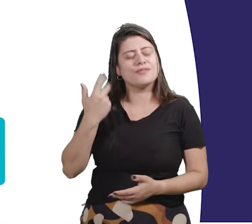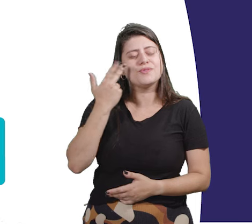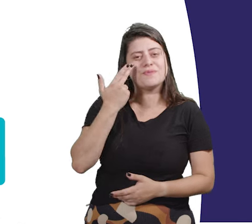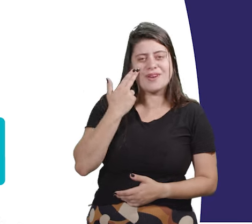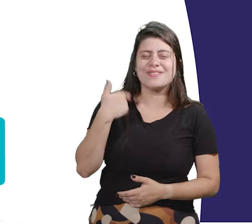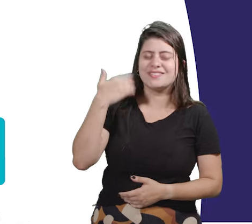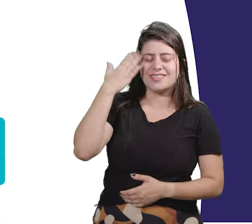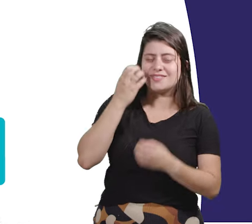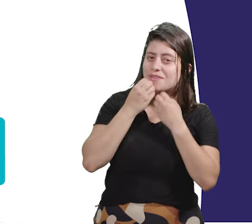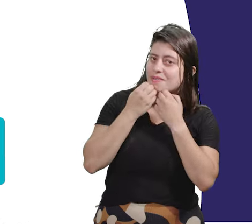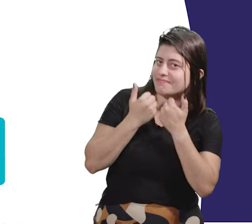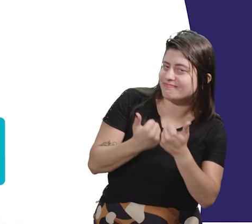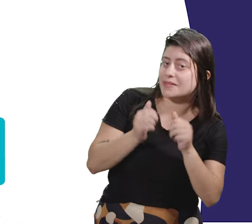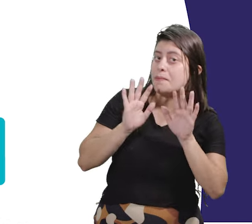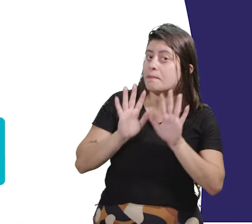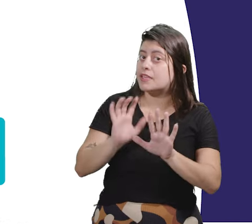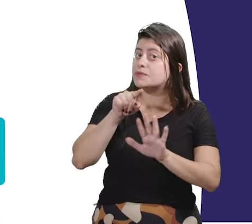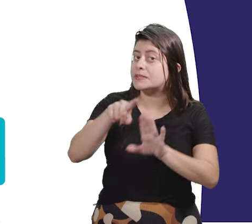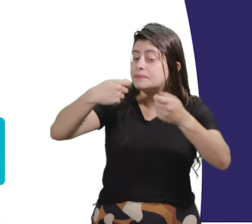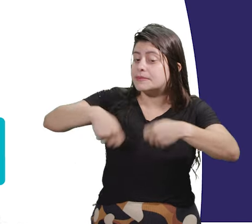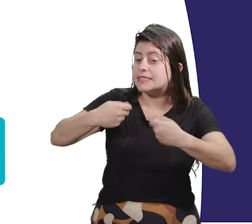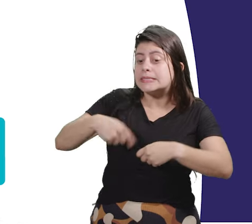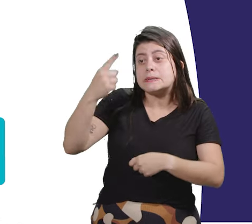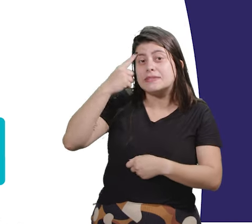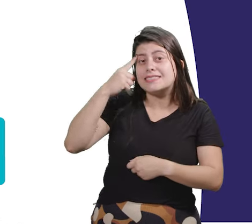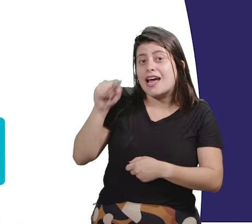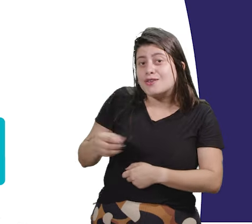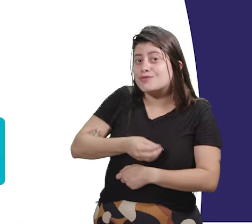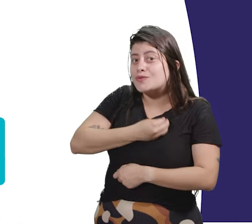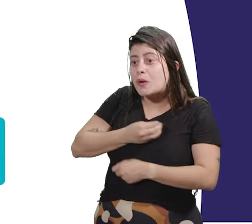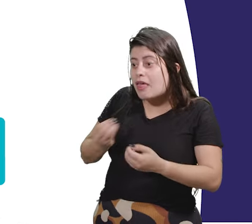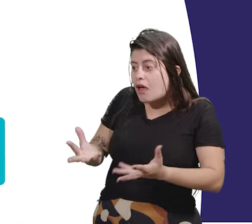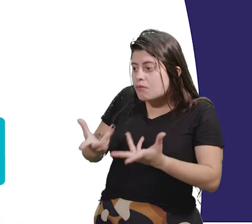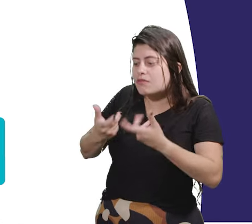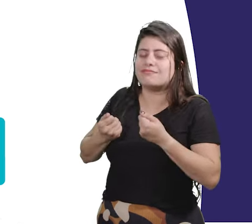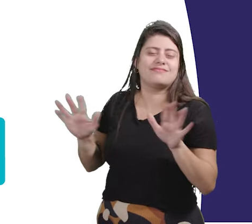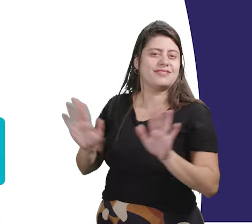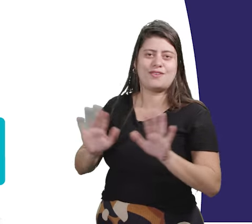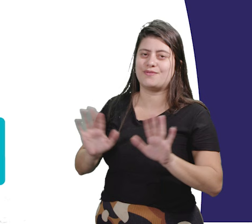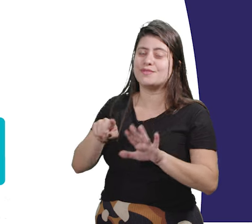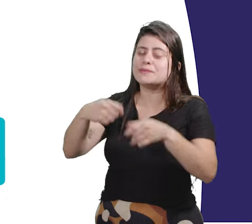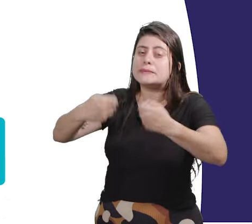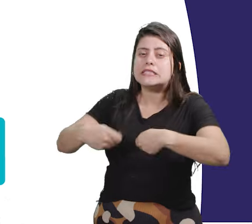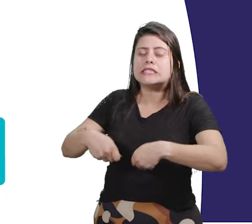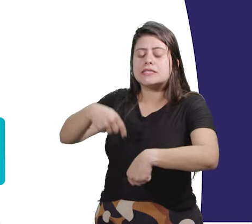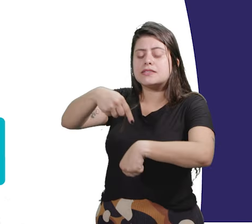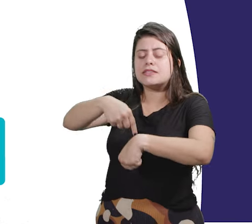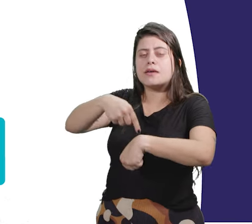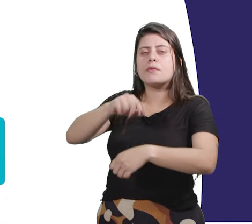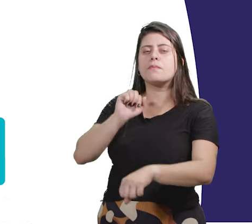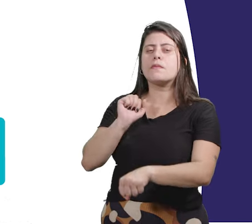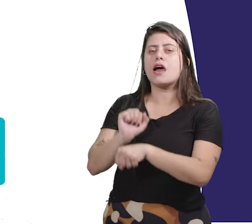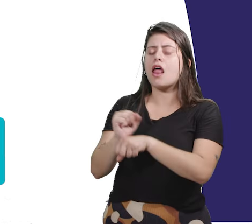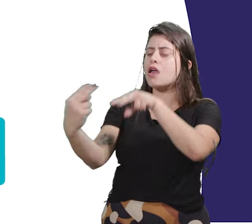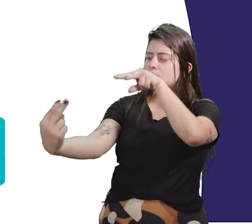que isso não vai funcionar, que você precisa se dedicar um tempo ali, parar e se conectar com a criança, olho no olho, que